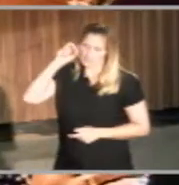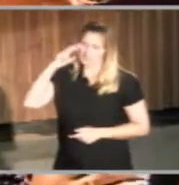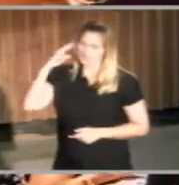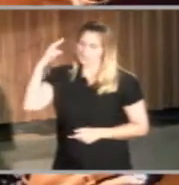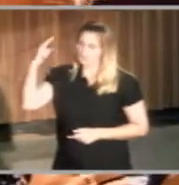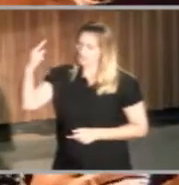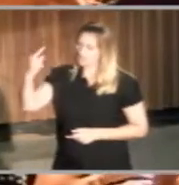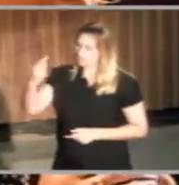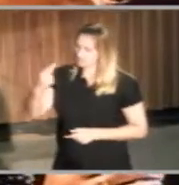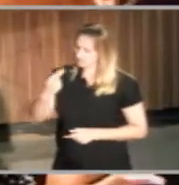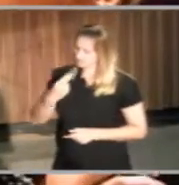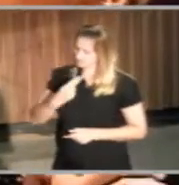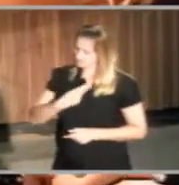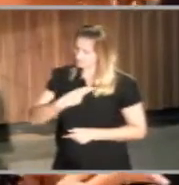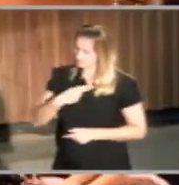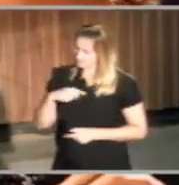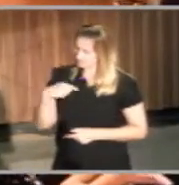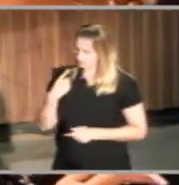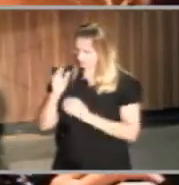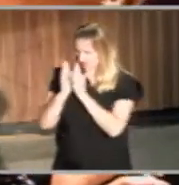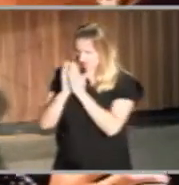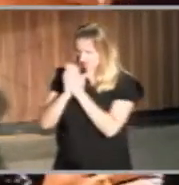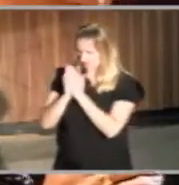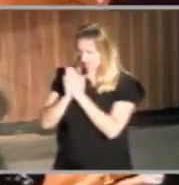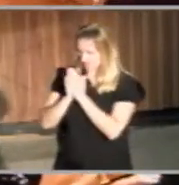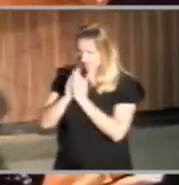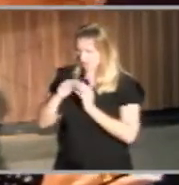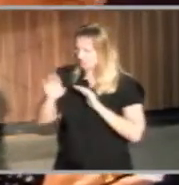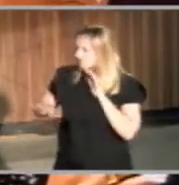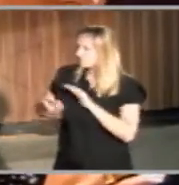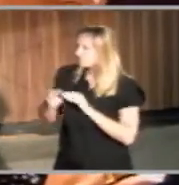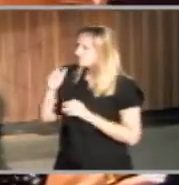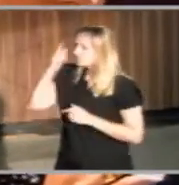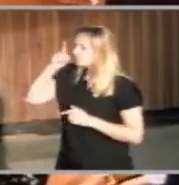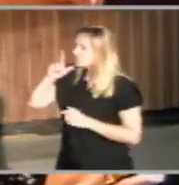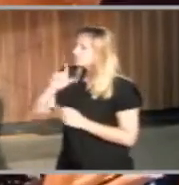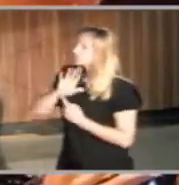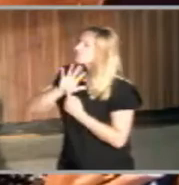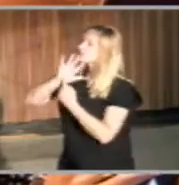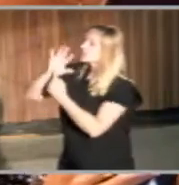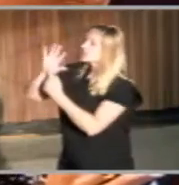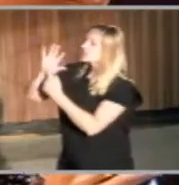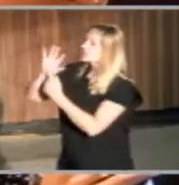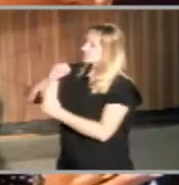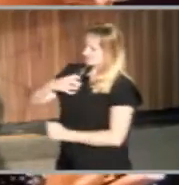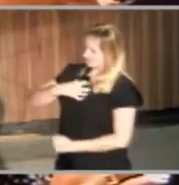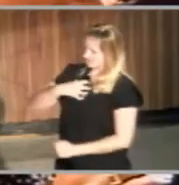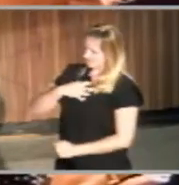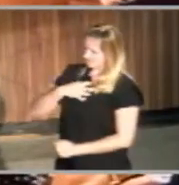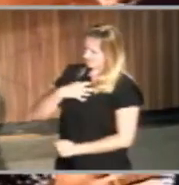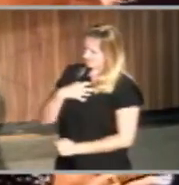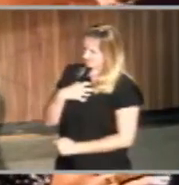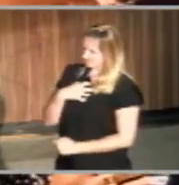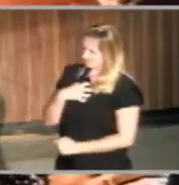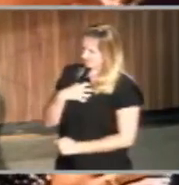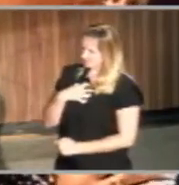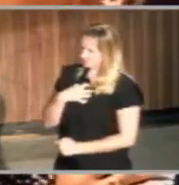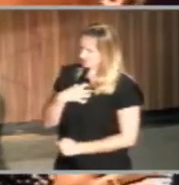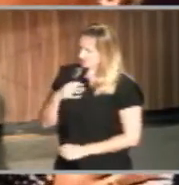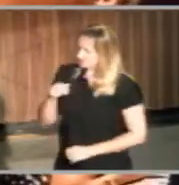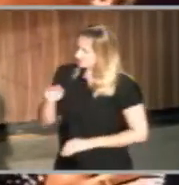e quando não conseguimos nem expressar aquilo que sentimos, Teu Espírito Santo, com